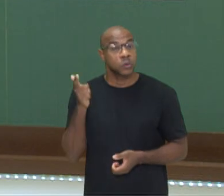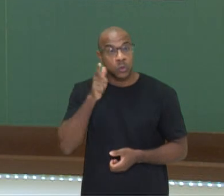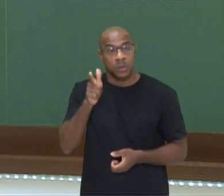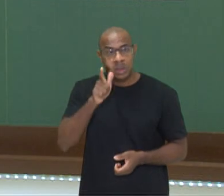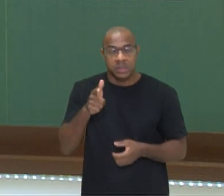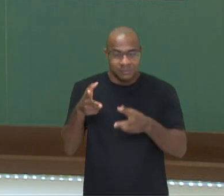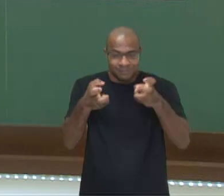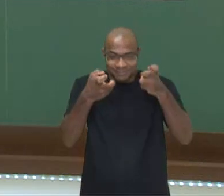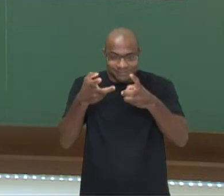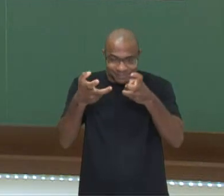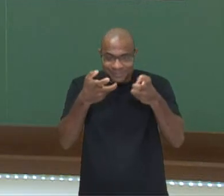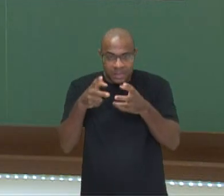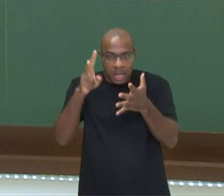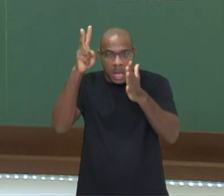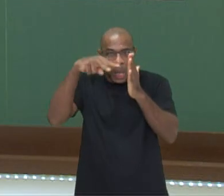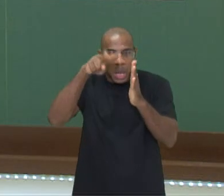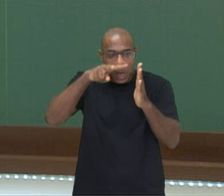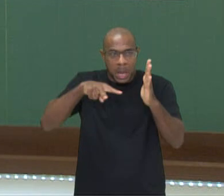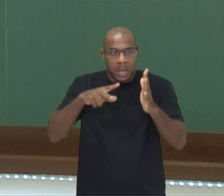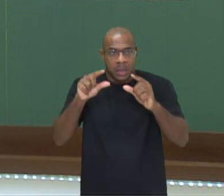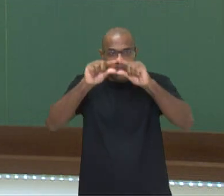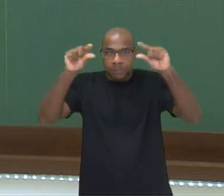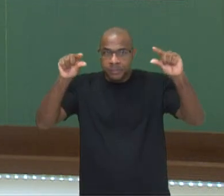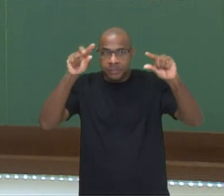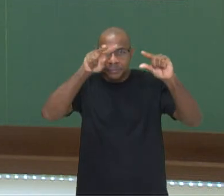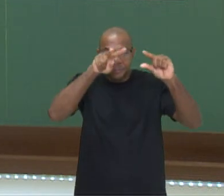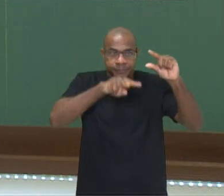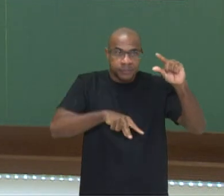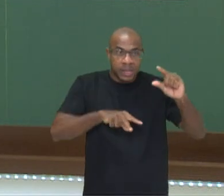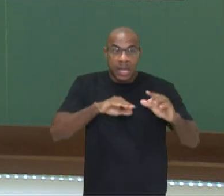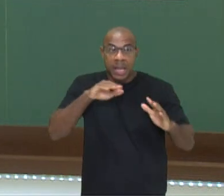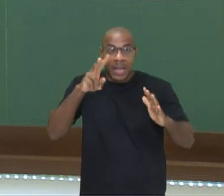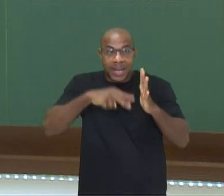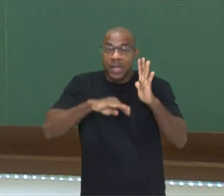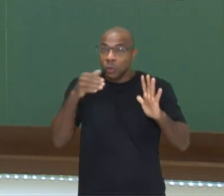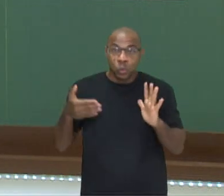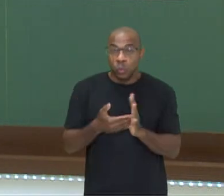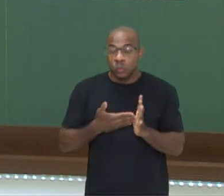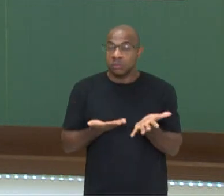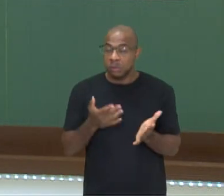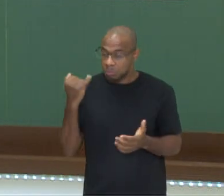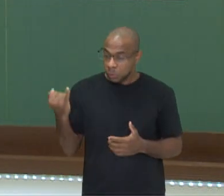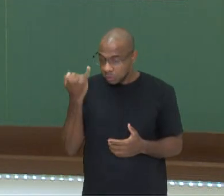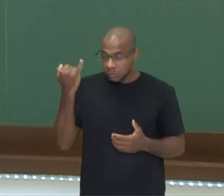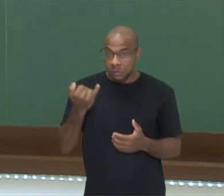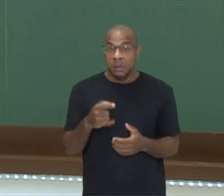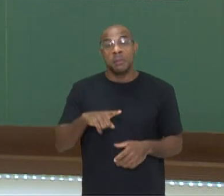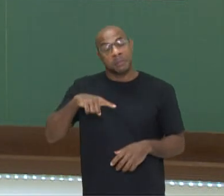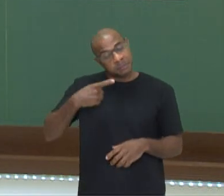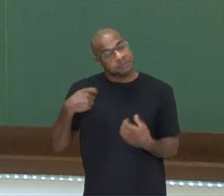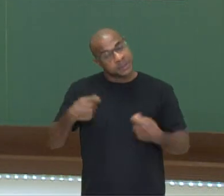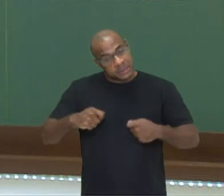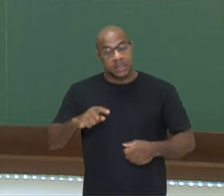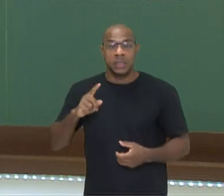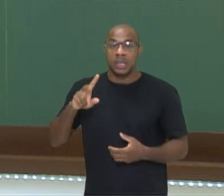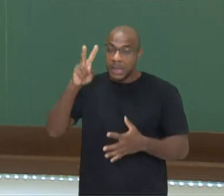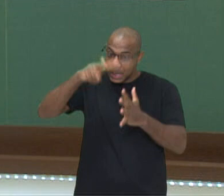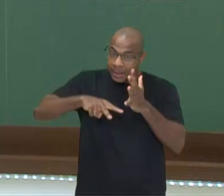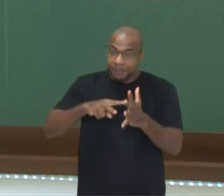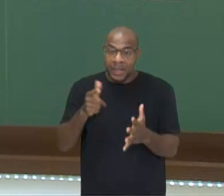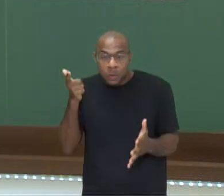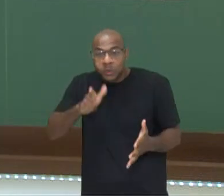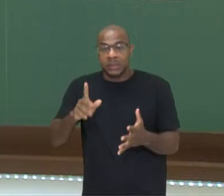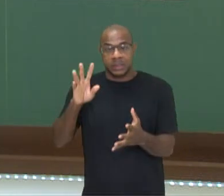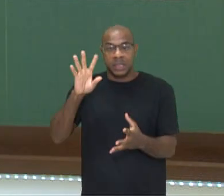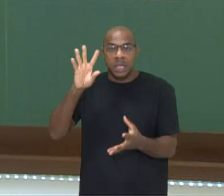Conseguiu fazer a leitura? Ótimo, importante, ler tudo, porque senão não vamos conseguir interpretar nunca, né? Ah, eu não